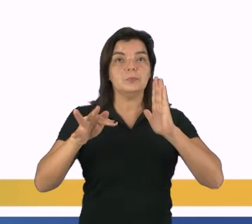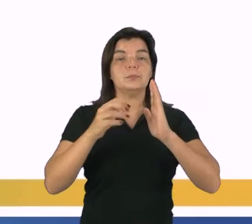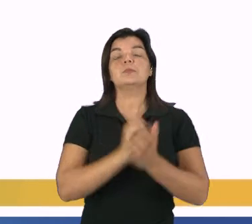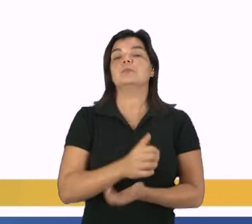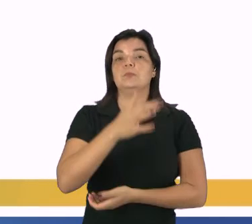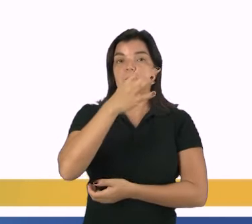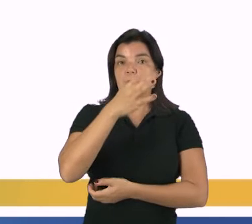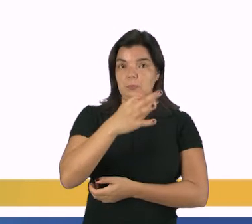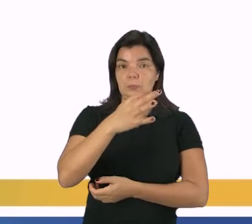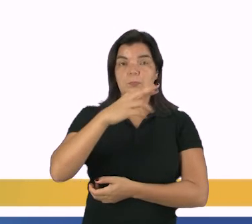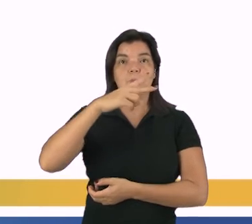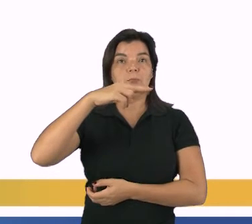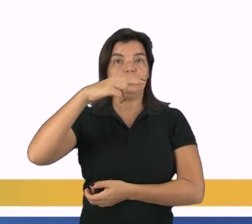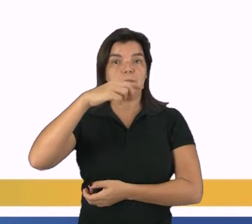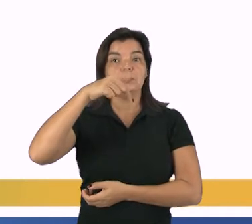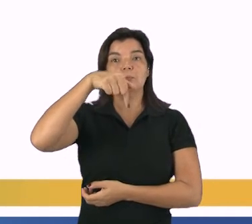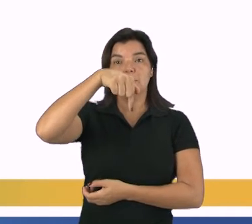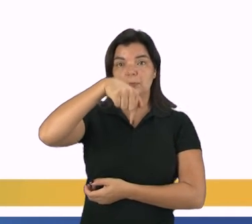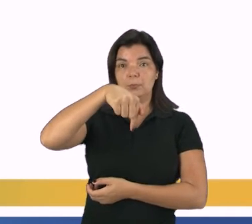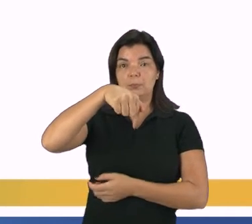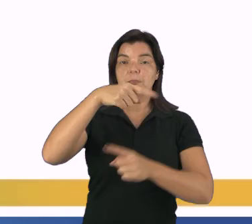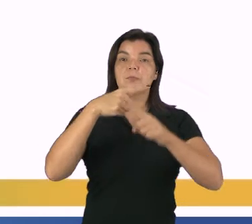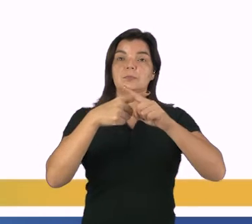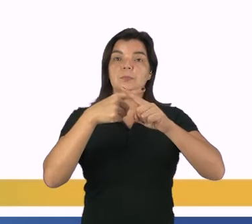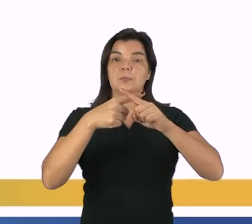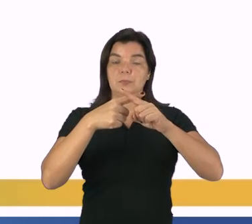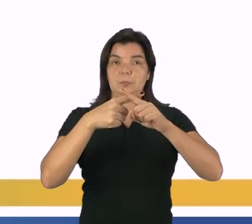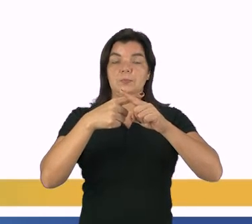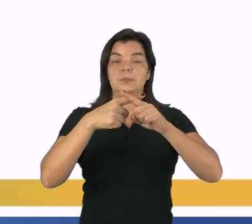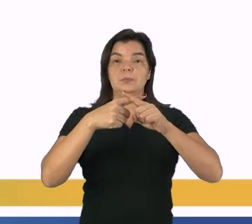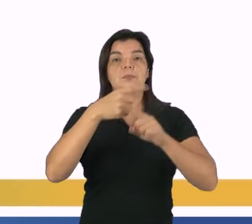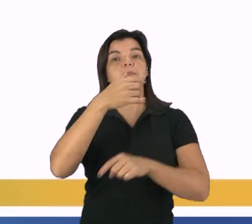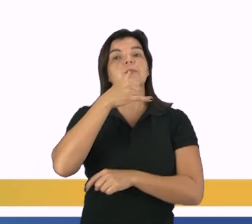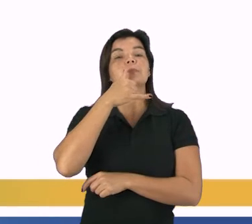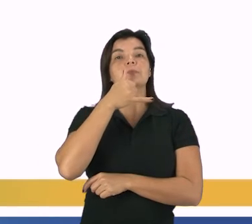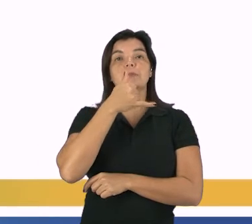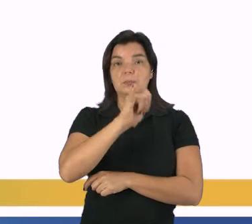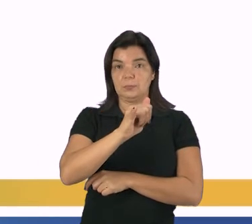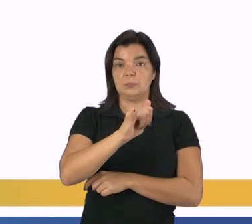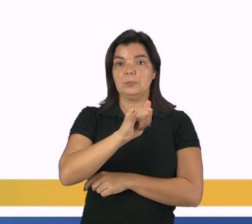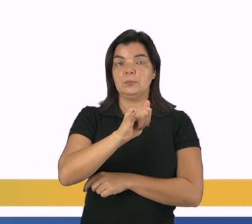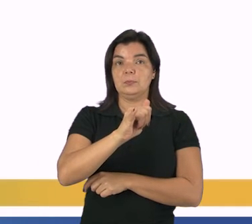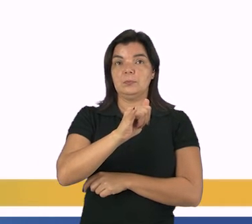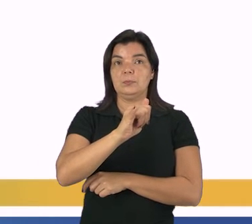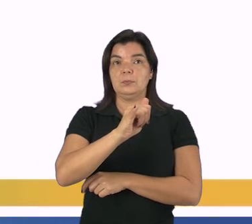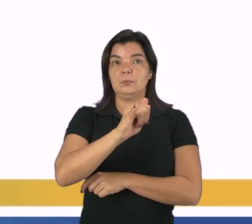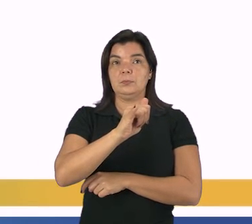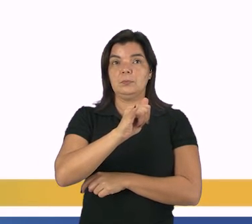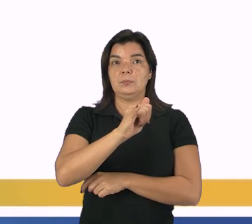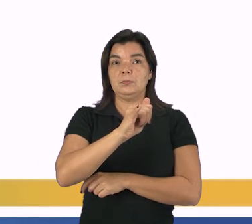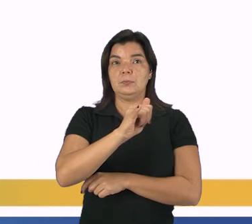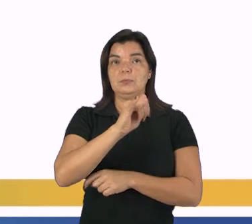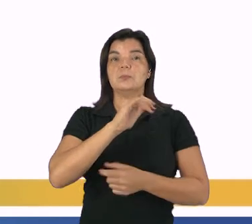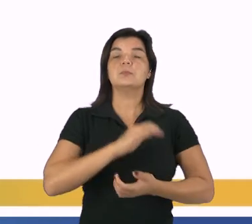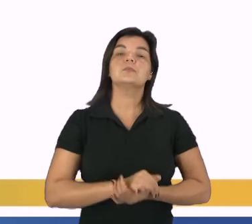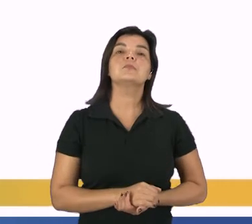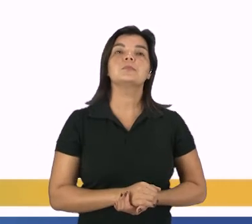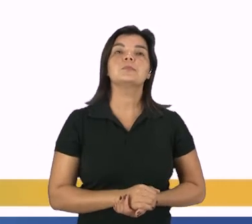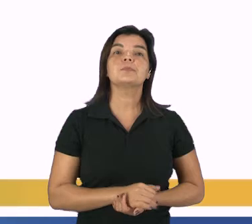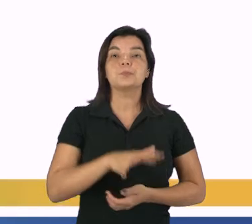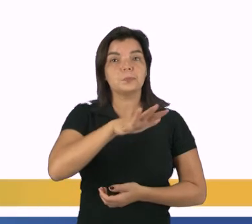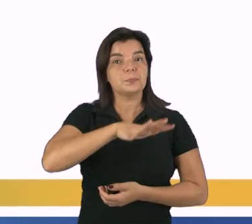uma força elétrica, nesse caso de repulsão, né? Porque elas têm os mesmos sinais. Tudo bem?